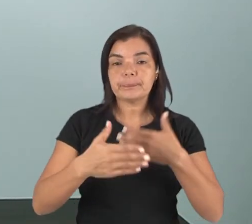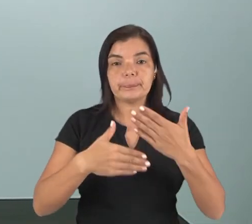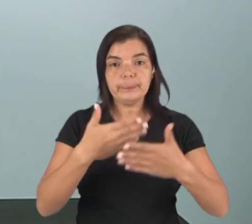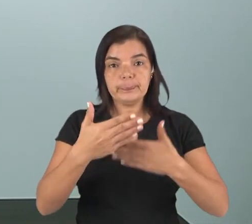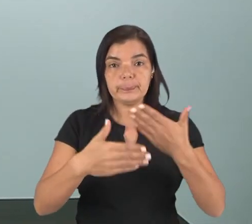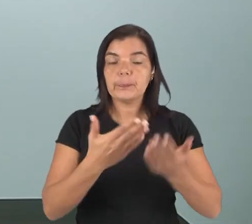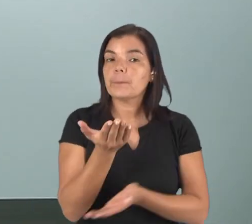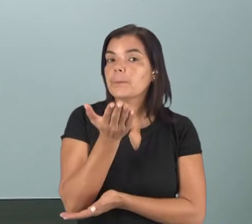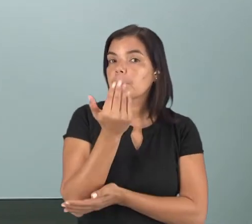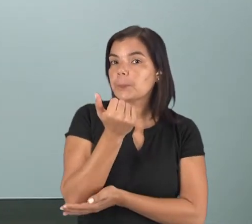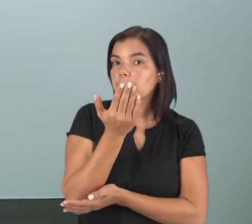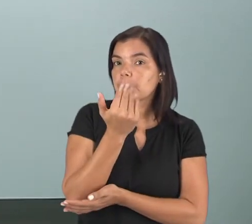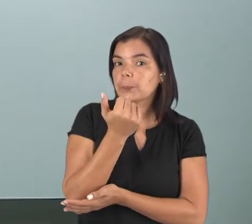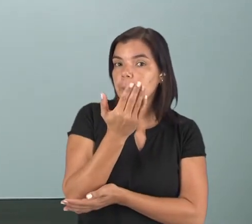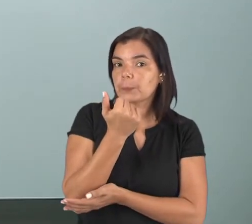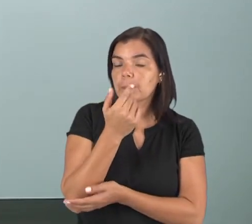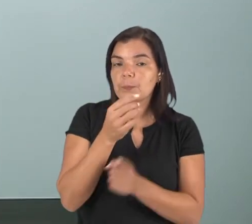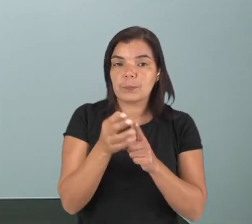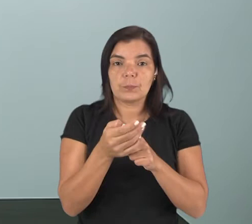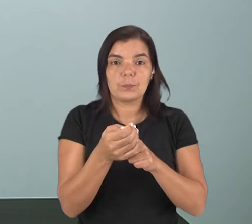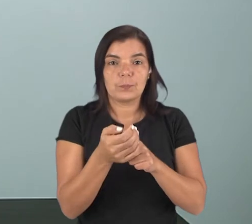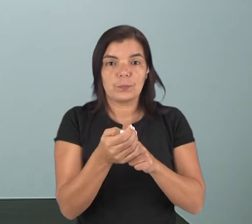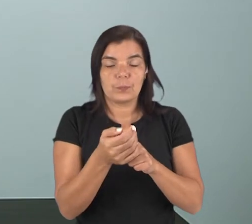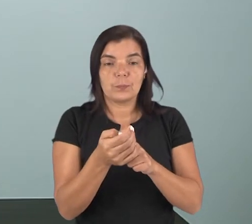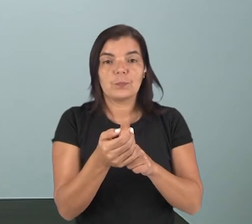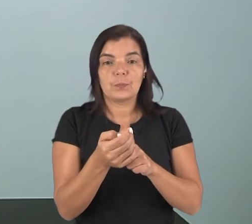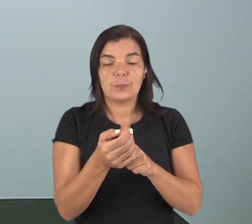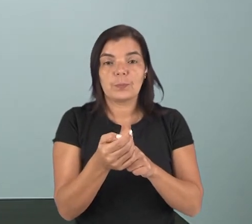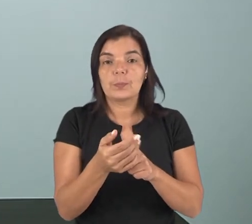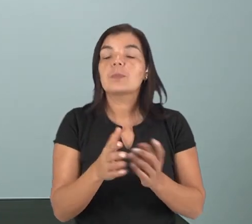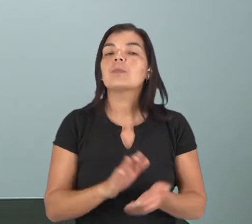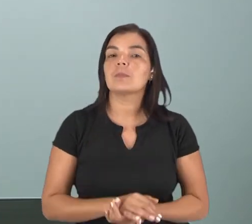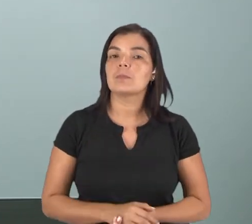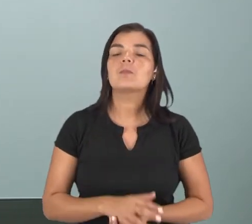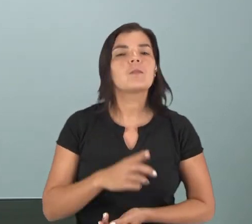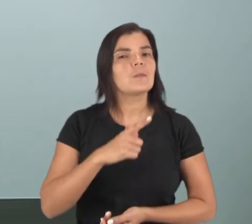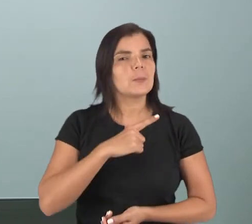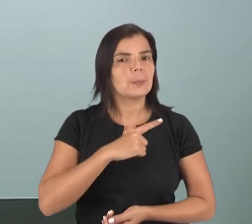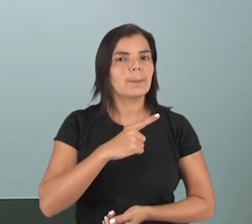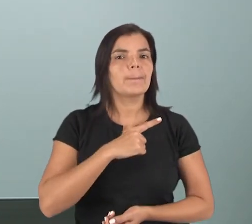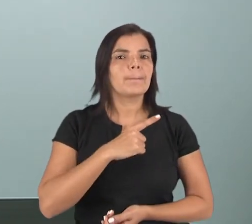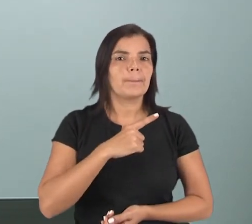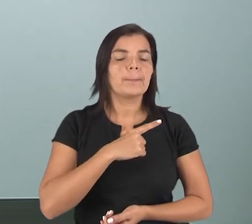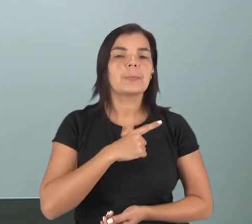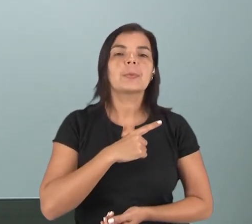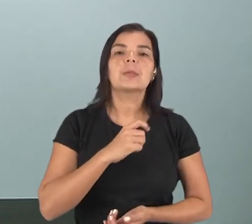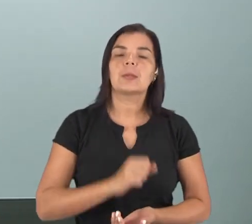que eles comiam esse angu de milho ou a farinha, no caso a farofa, eles tinham